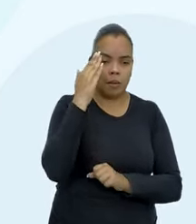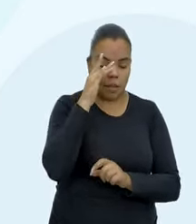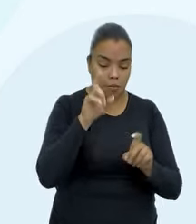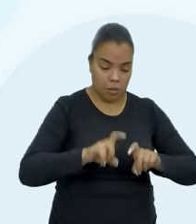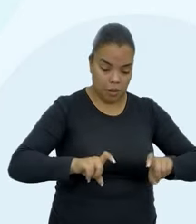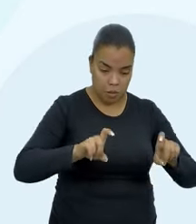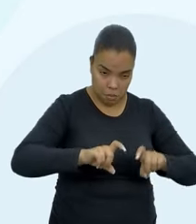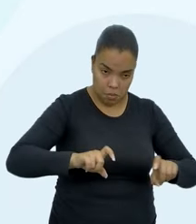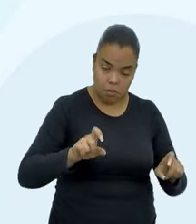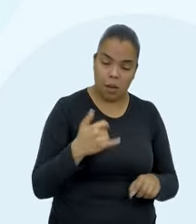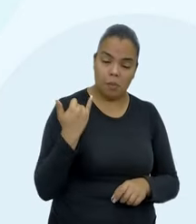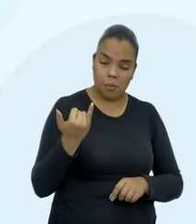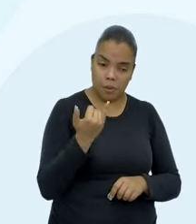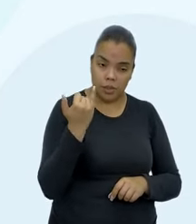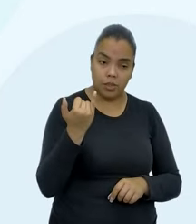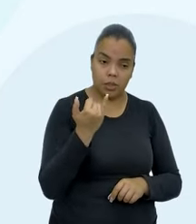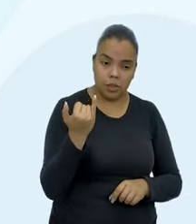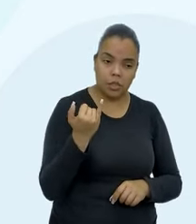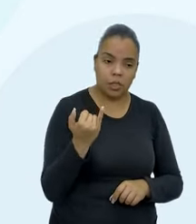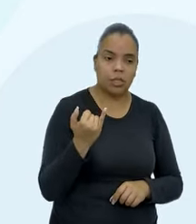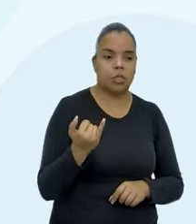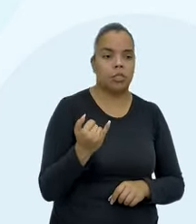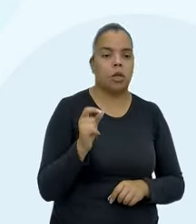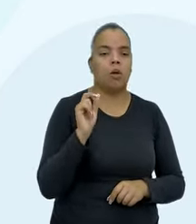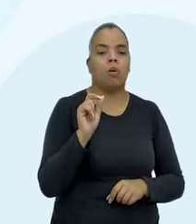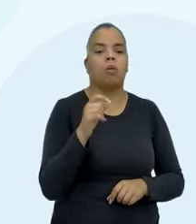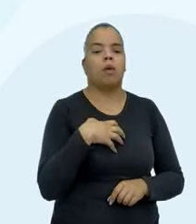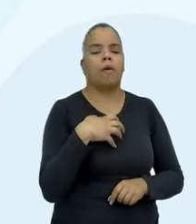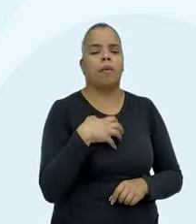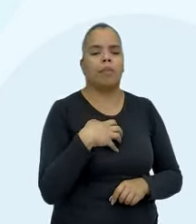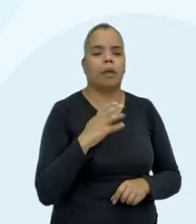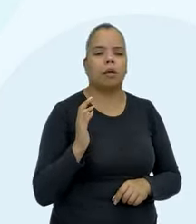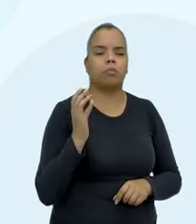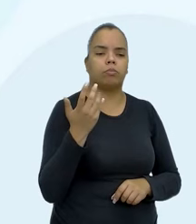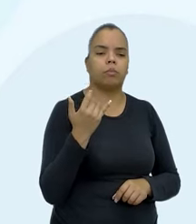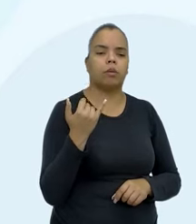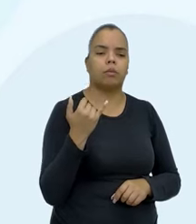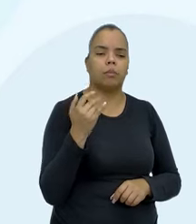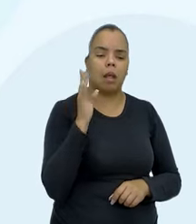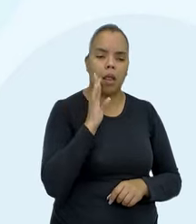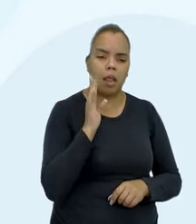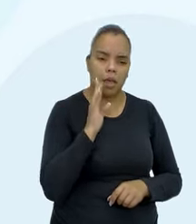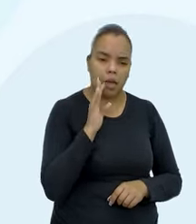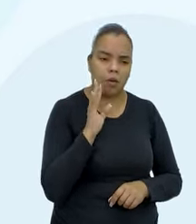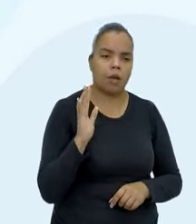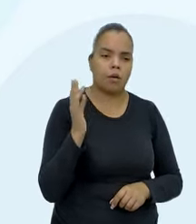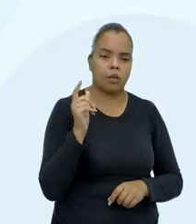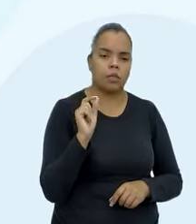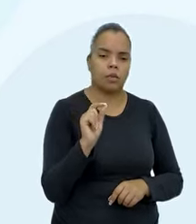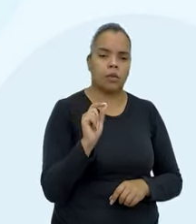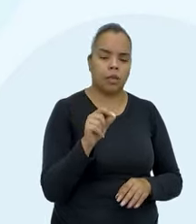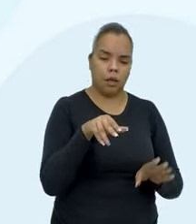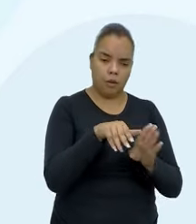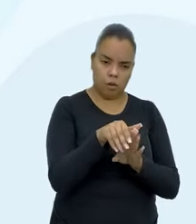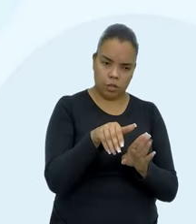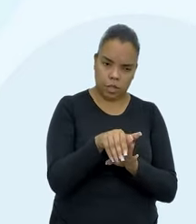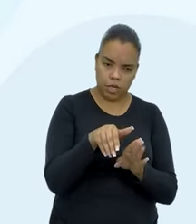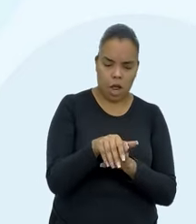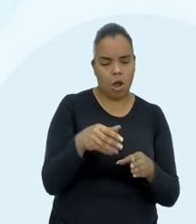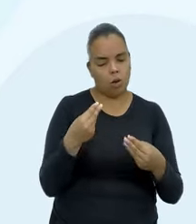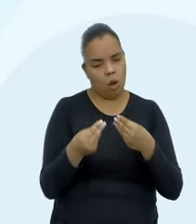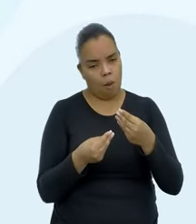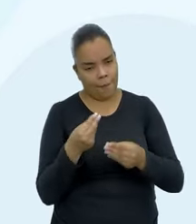computação um fato muito interessante que aconteceu o primeiro dia então eu dei a orientação para o Ivan Como